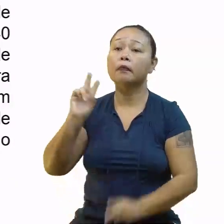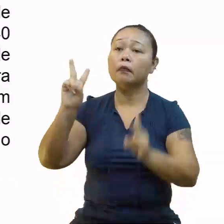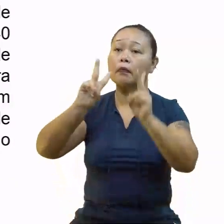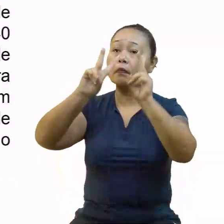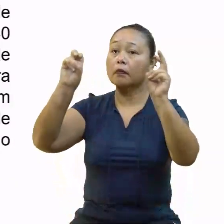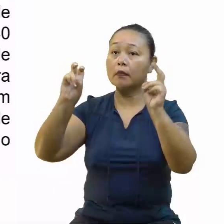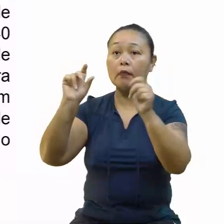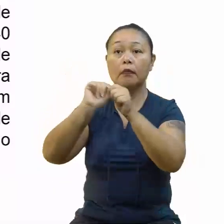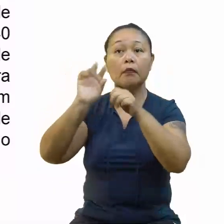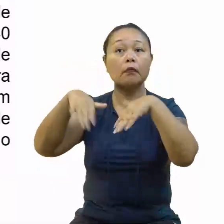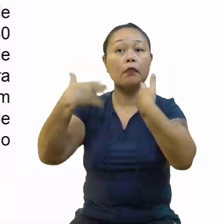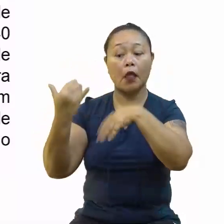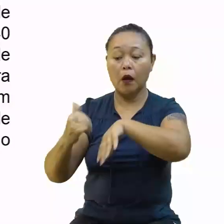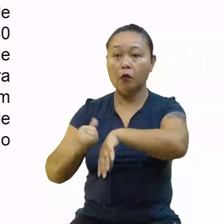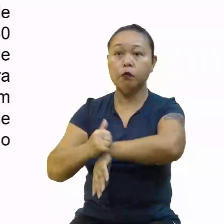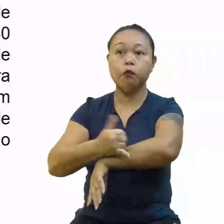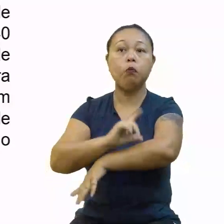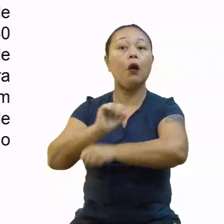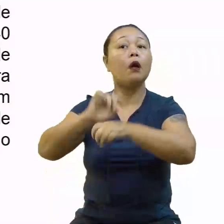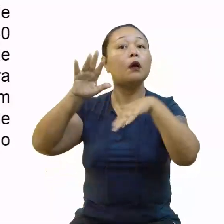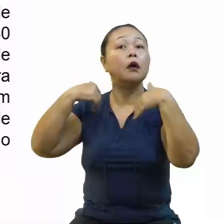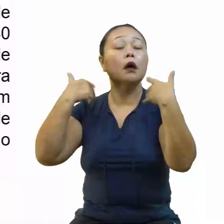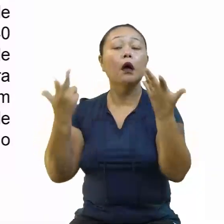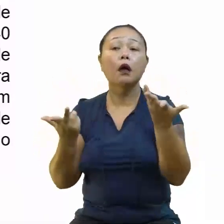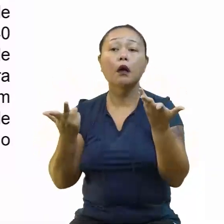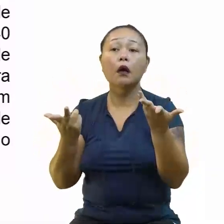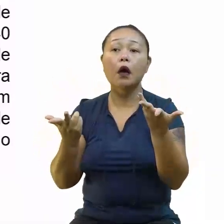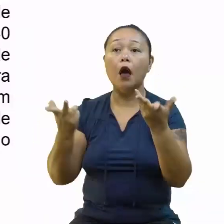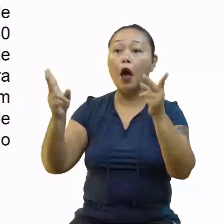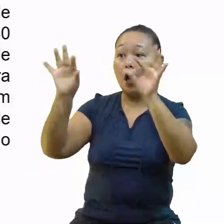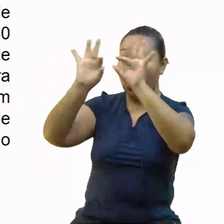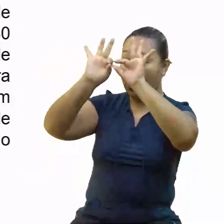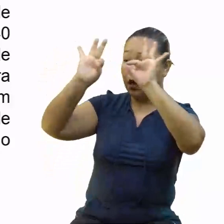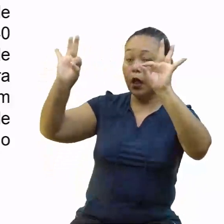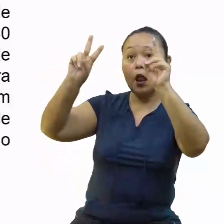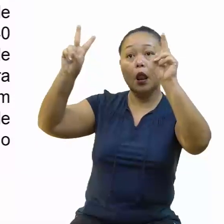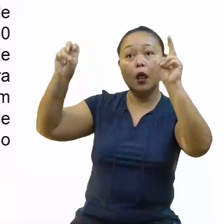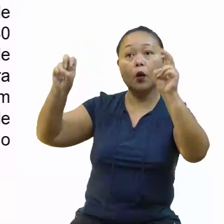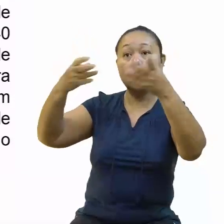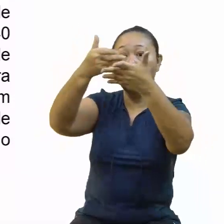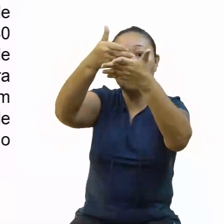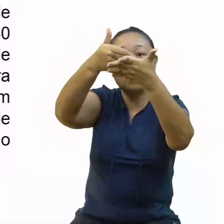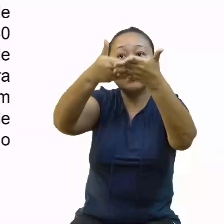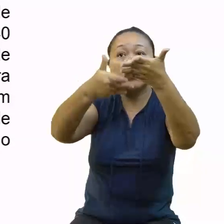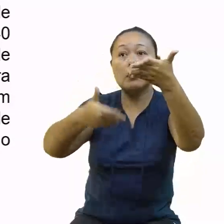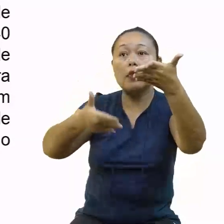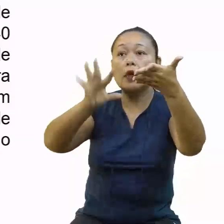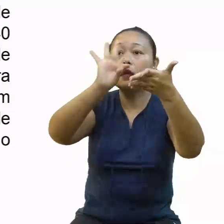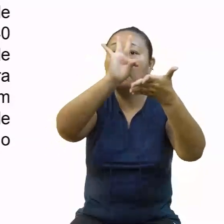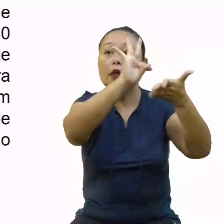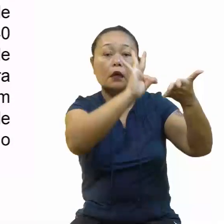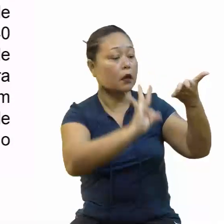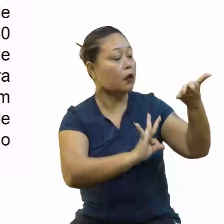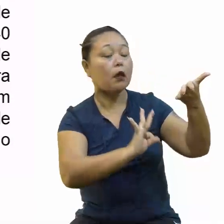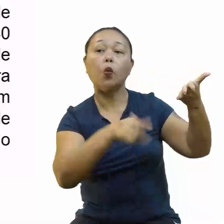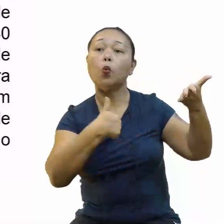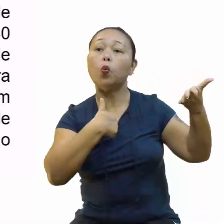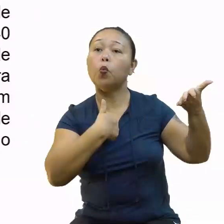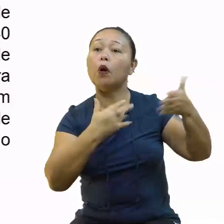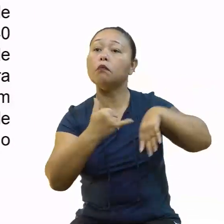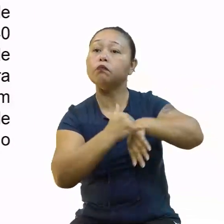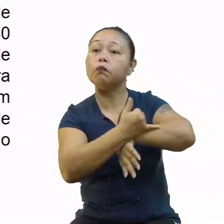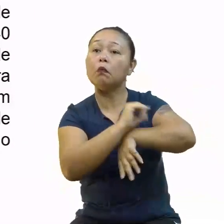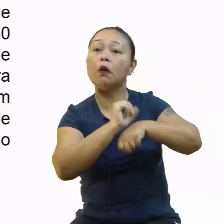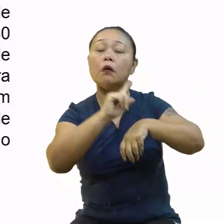obesidade. E aí ele traz como enunciado, é um texto onde ele coloca assim: